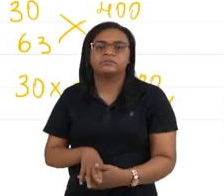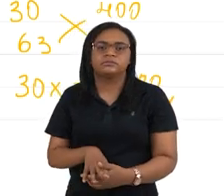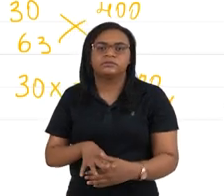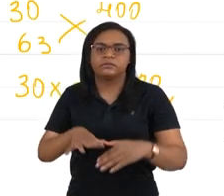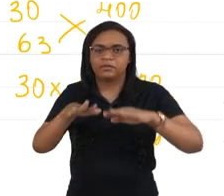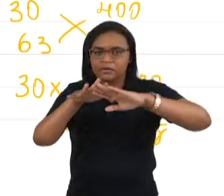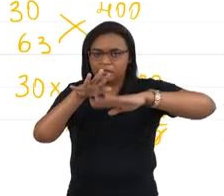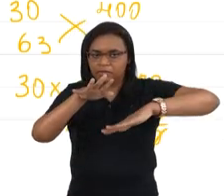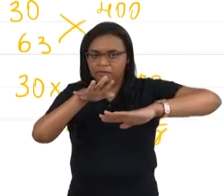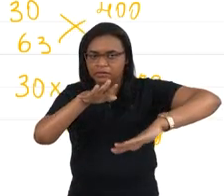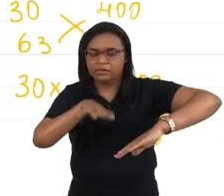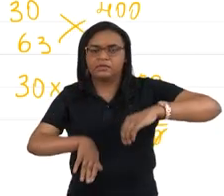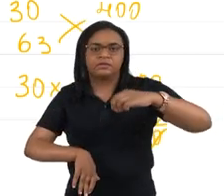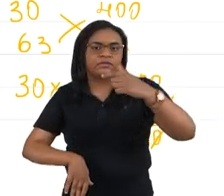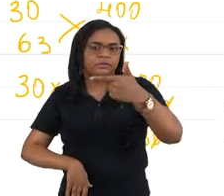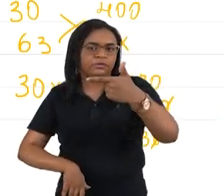Sobrou 4, desce 2.